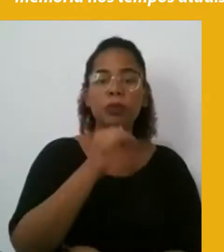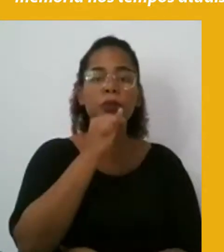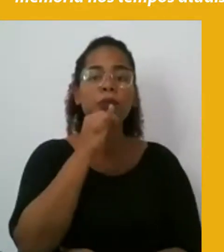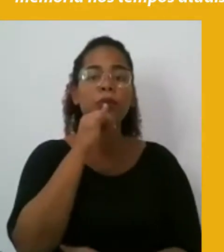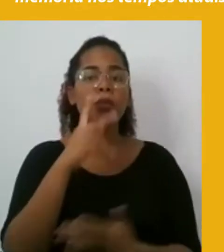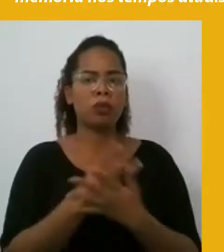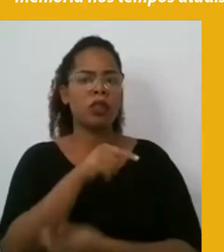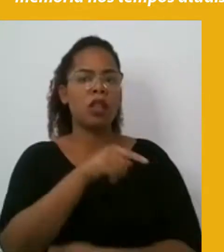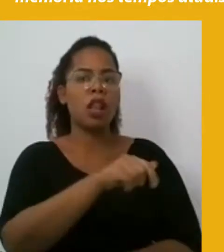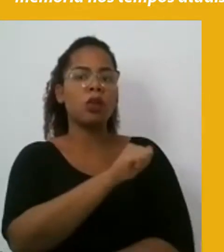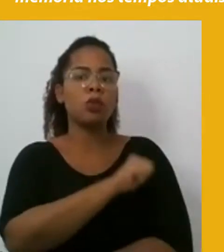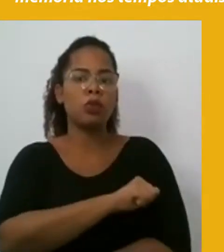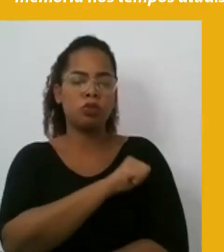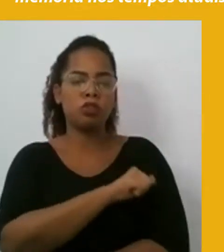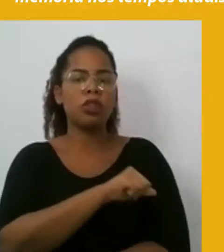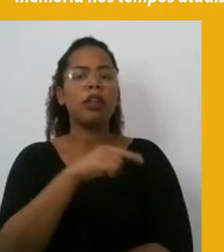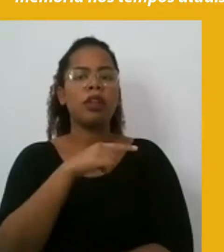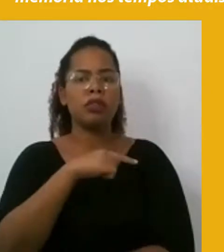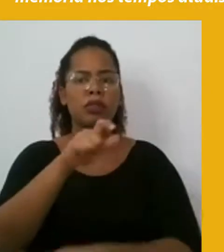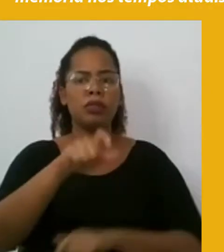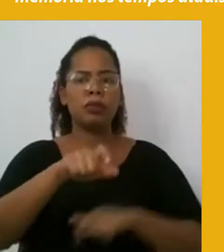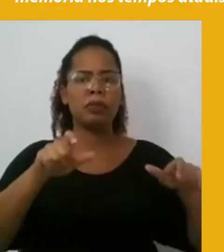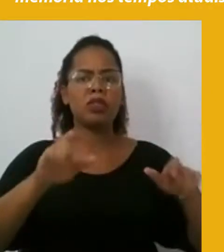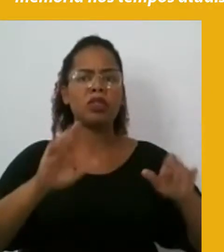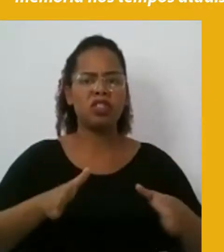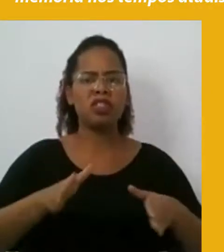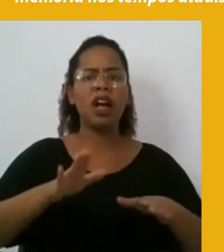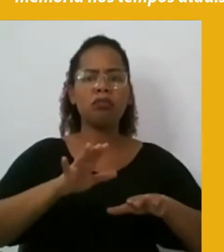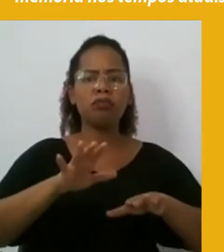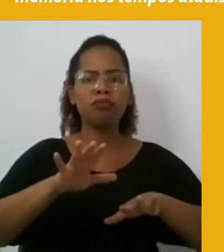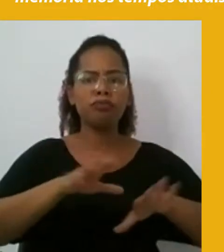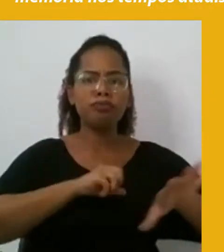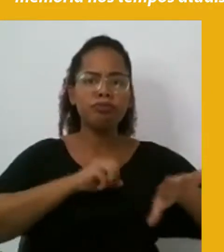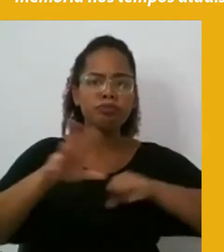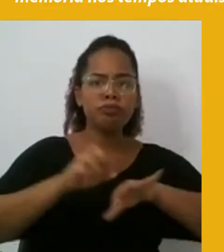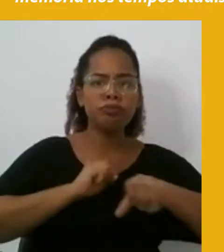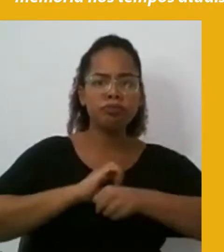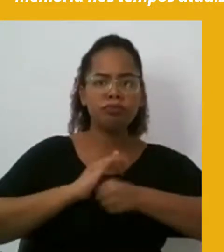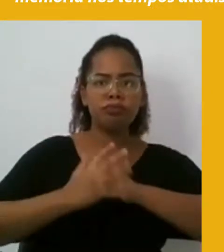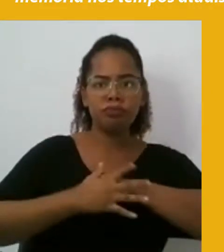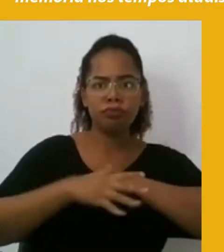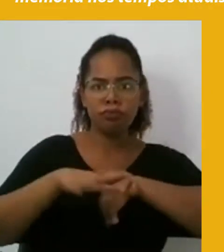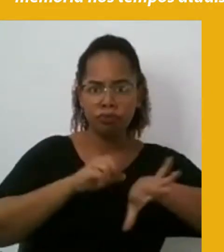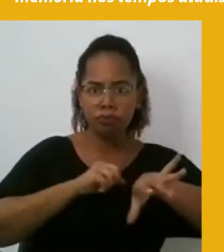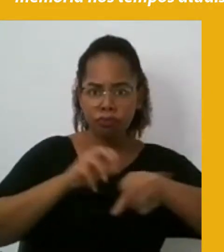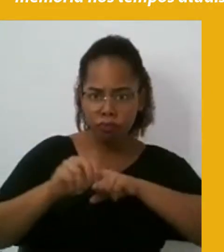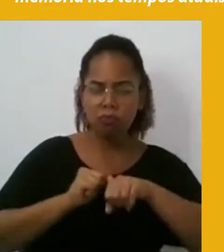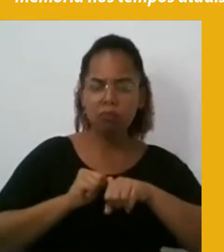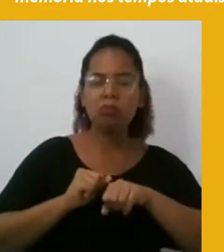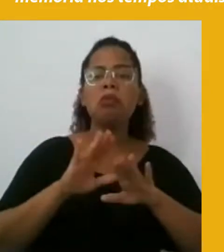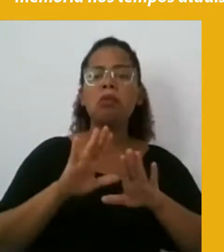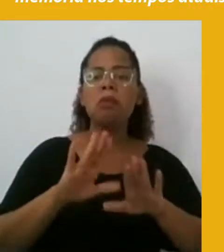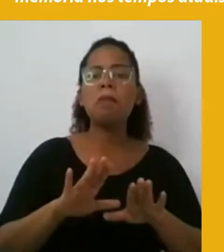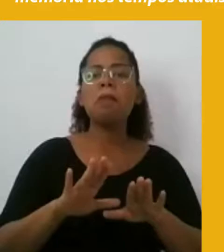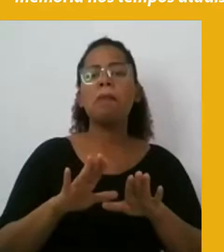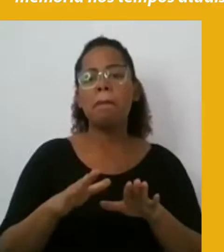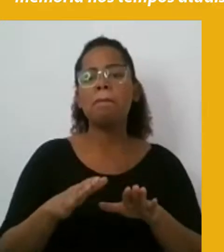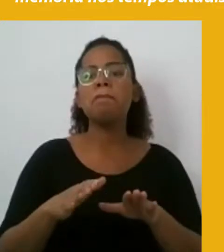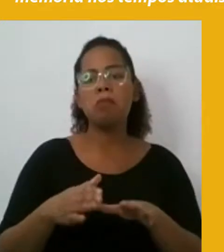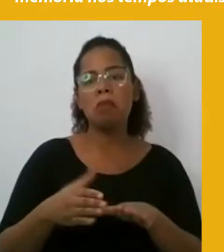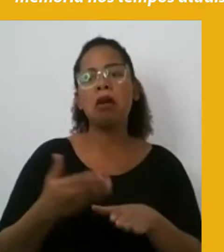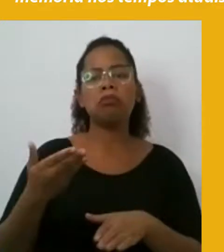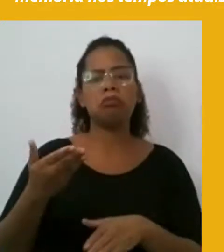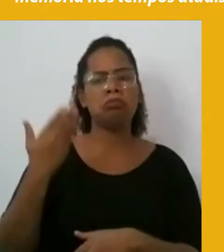pessoas infectadas no Porto de Dakar, por exemplo. Nós temos que lembrar que terminava-se a Primeira Guerra Mundial, né, foi um momento muito confuso, né,